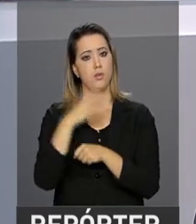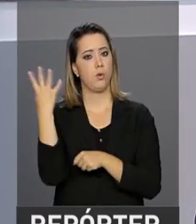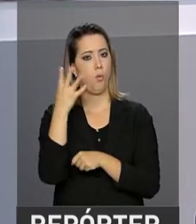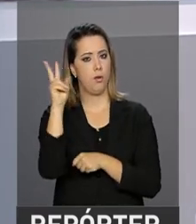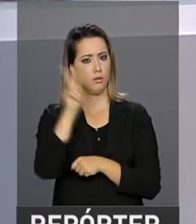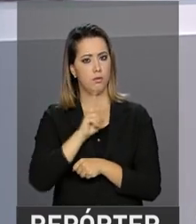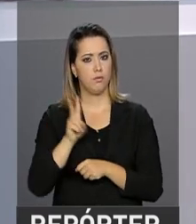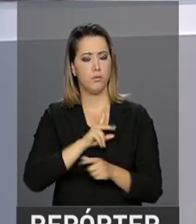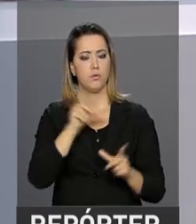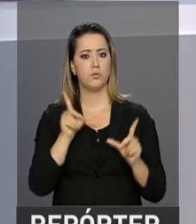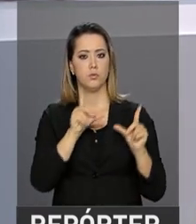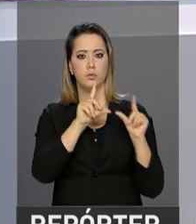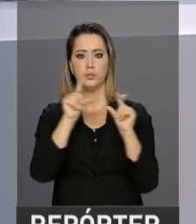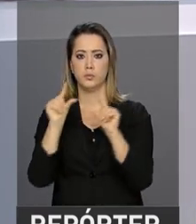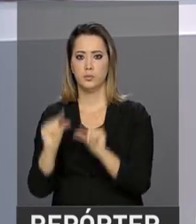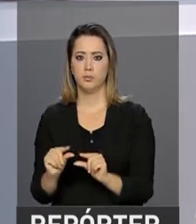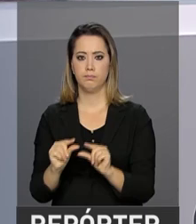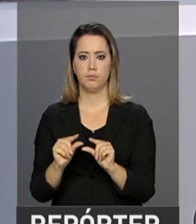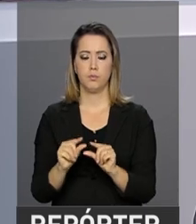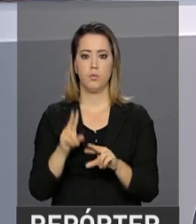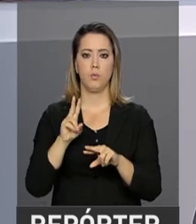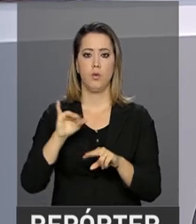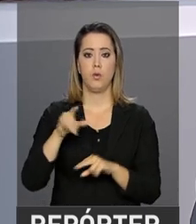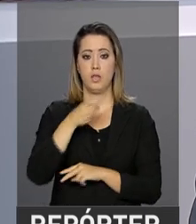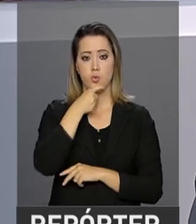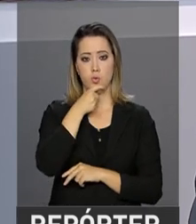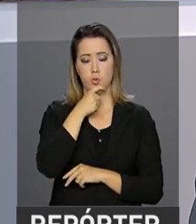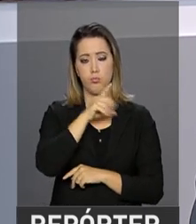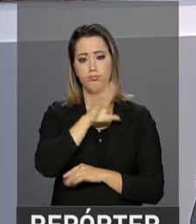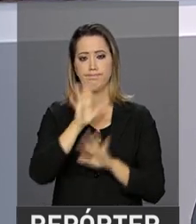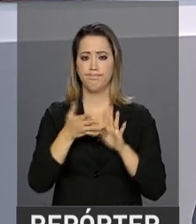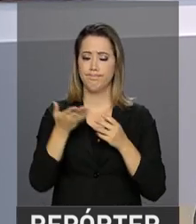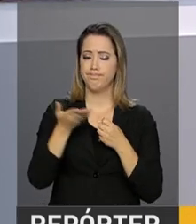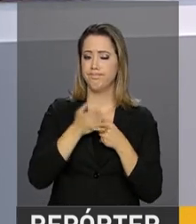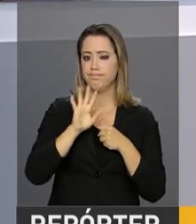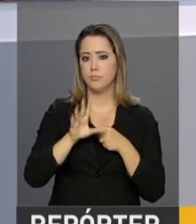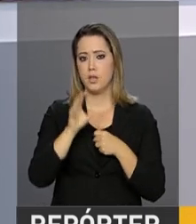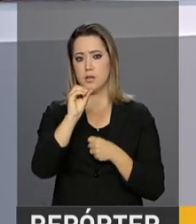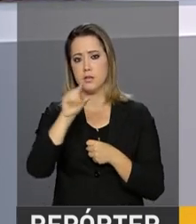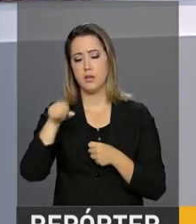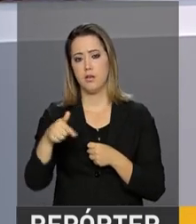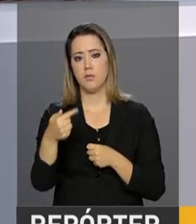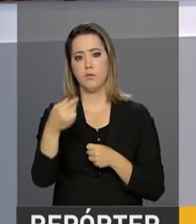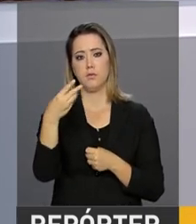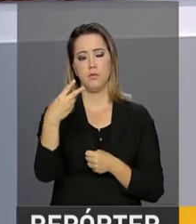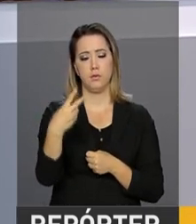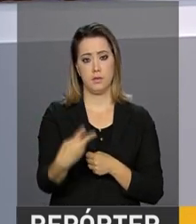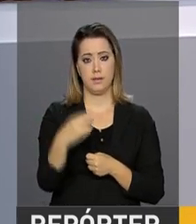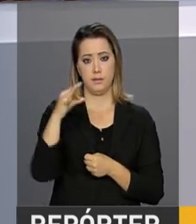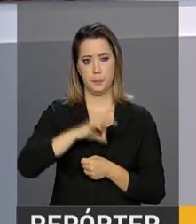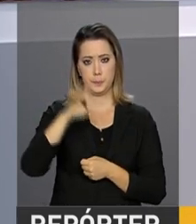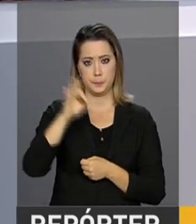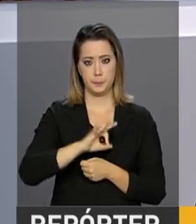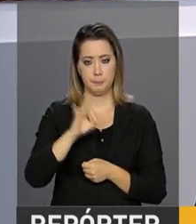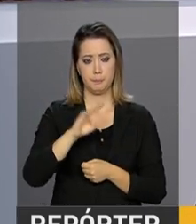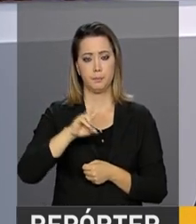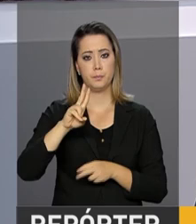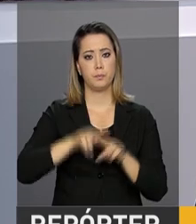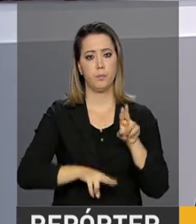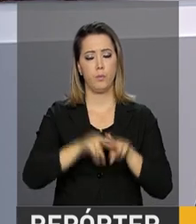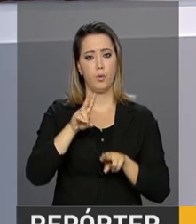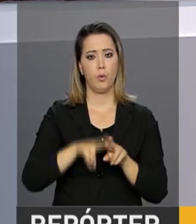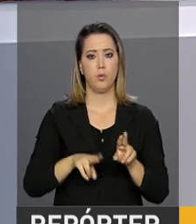seguida que o índice registra deflação em Julho a variação foi de men 0,72 por.